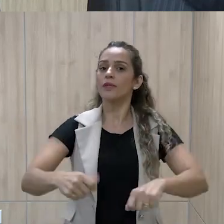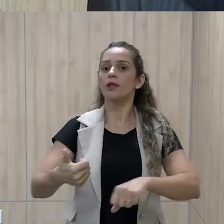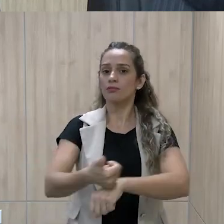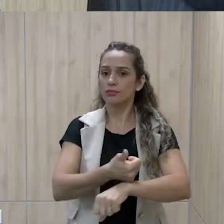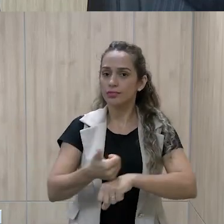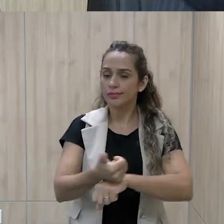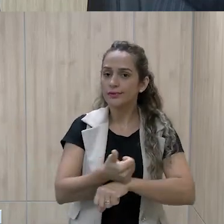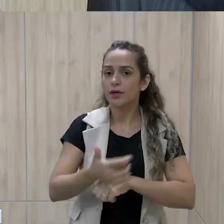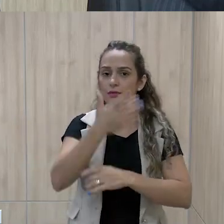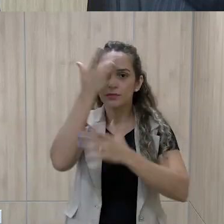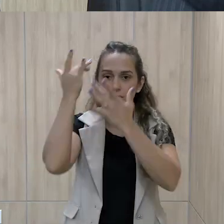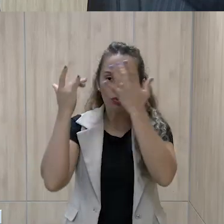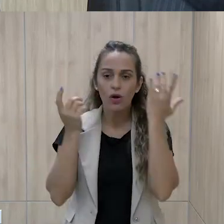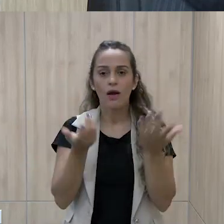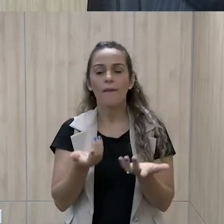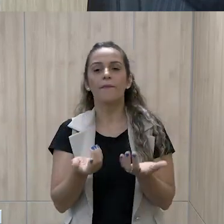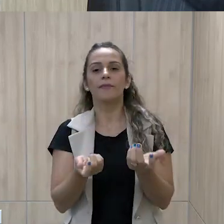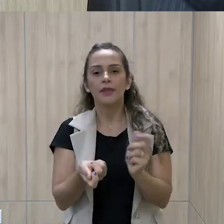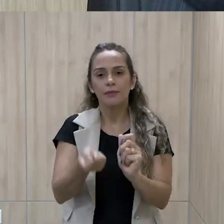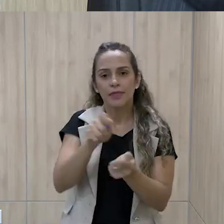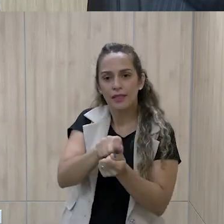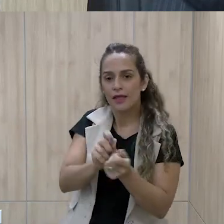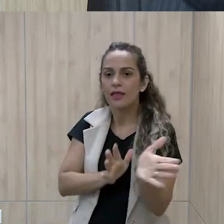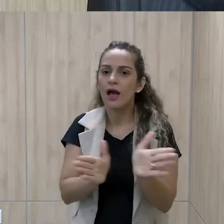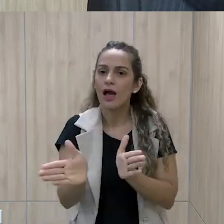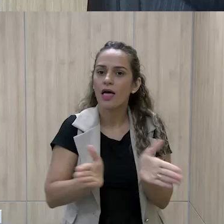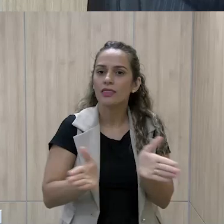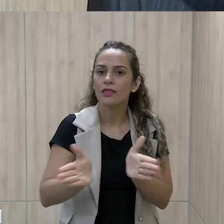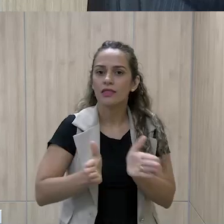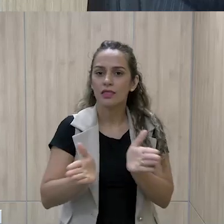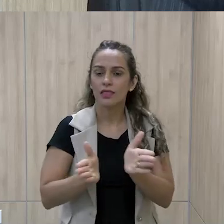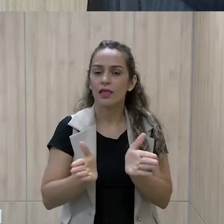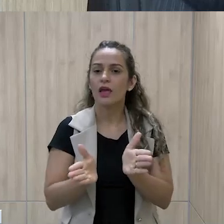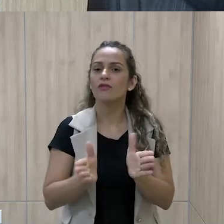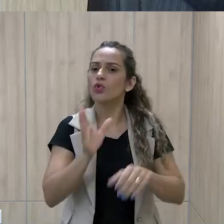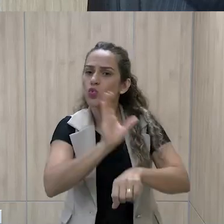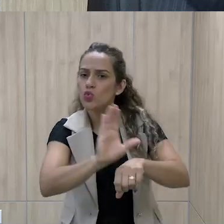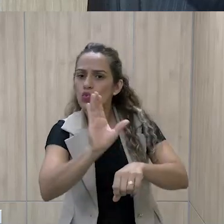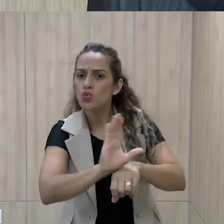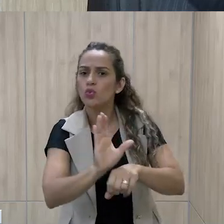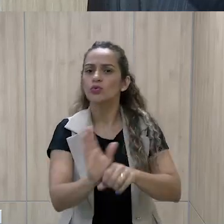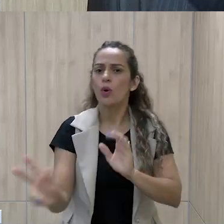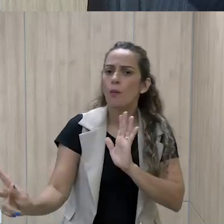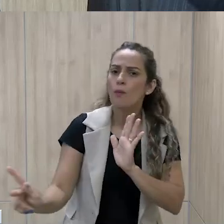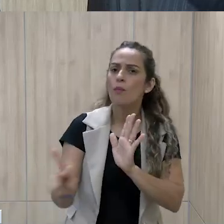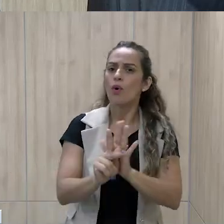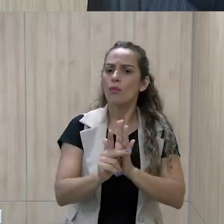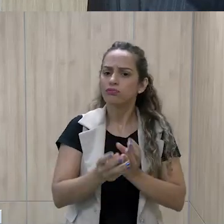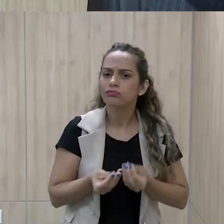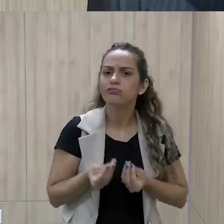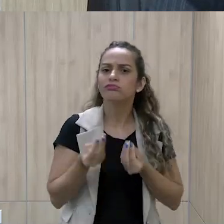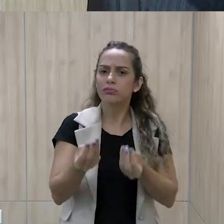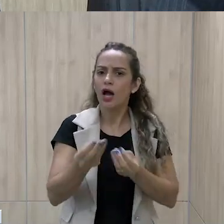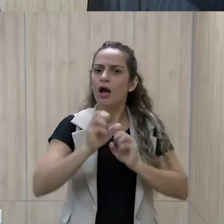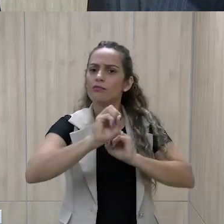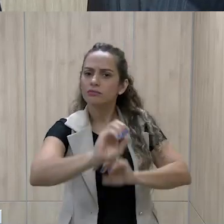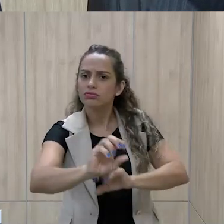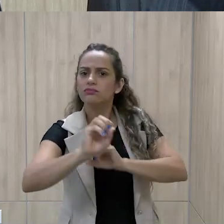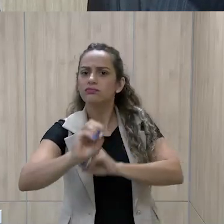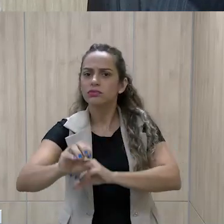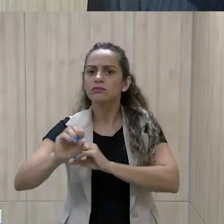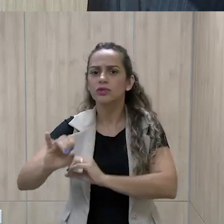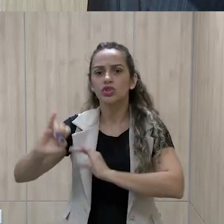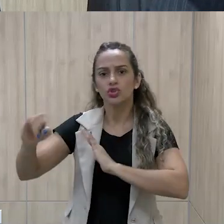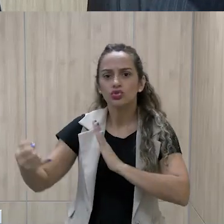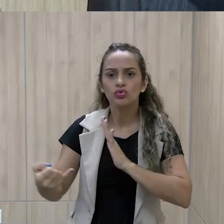capacitação profissional inclusiva adaptada e acessível por meio de cursos específicos a